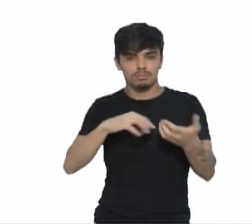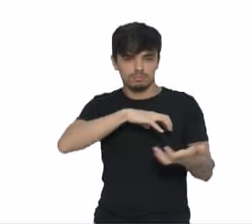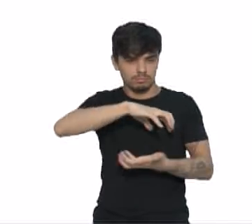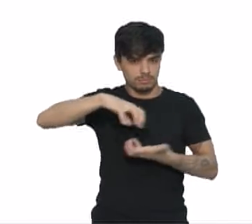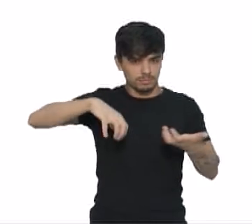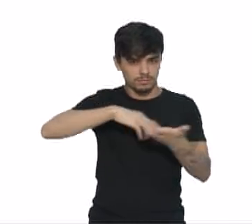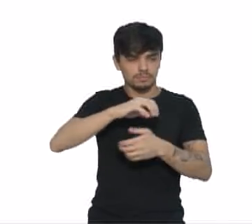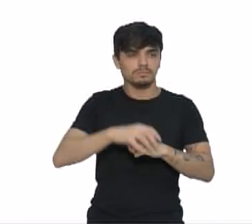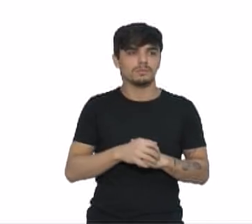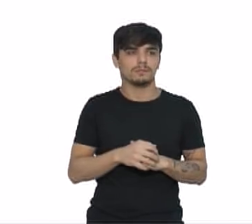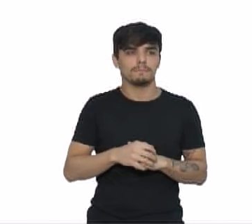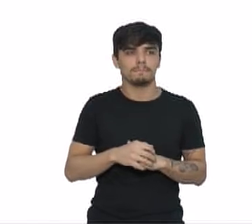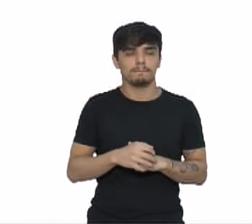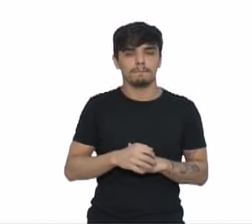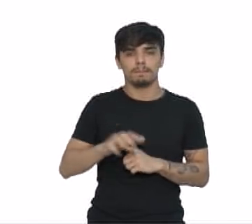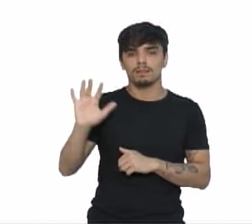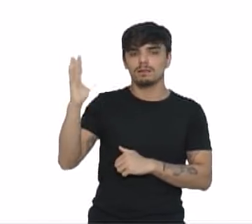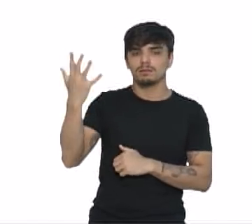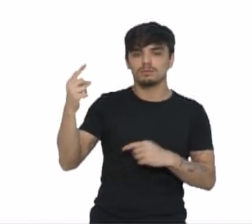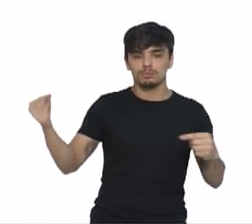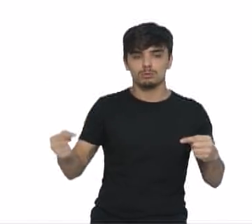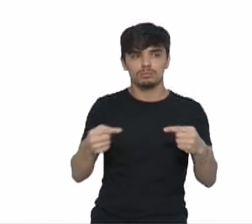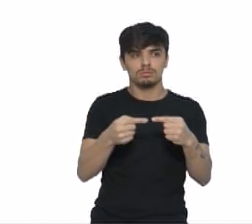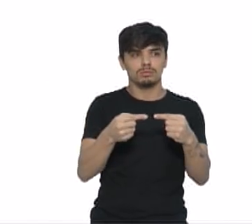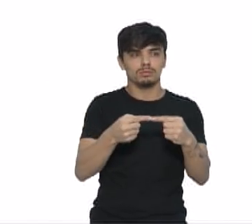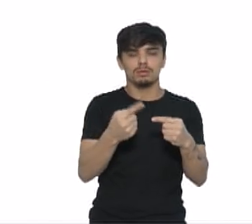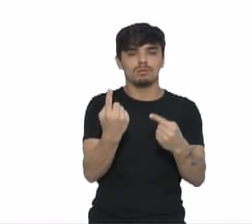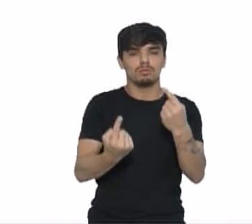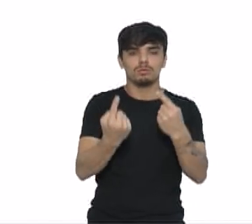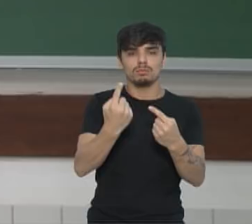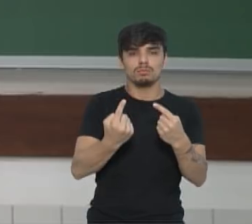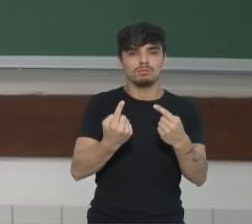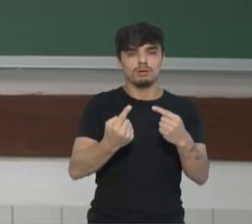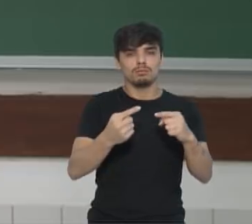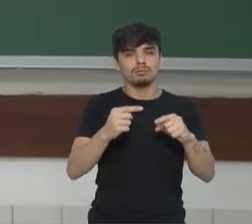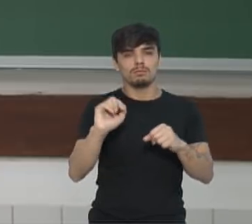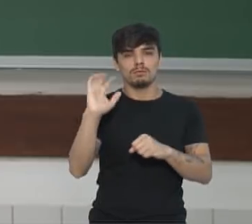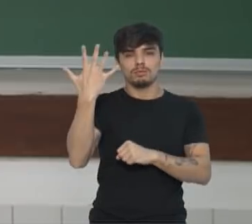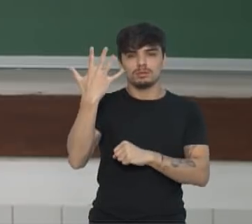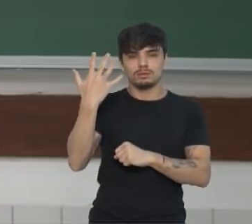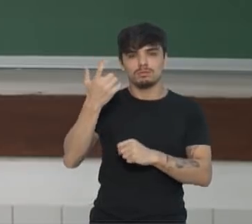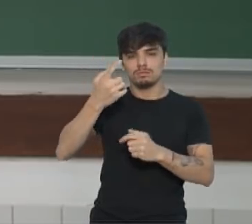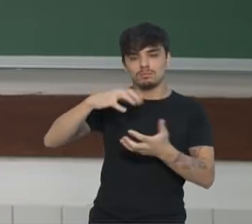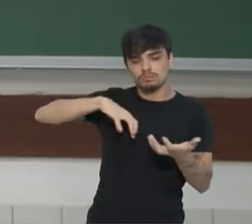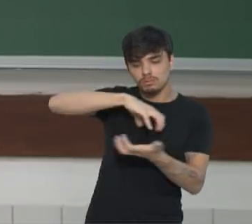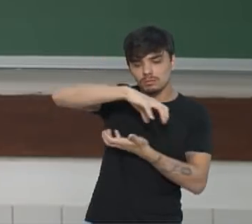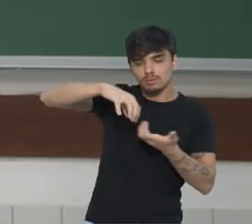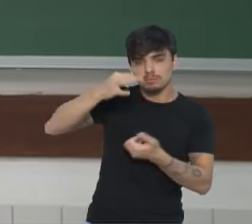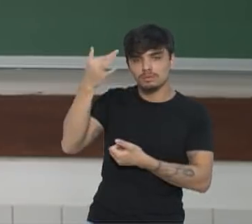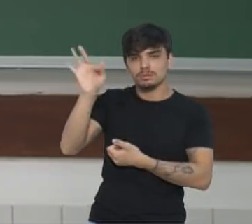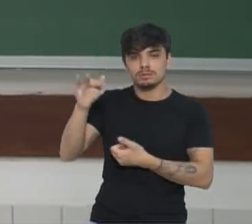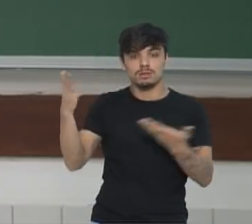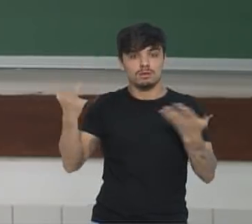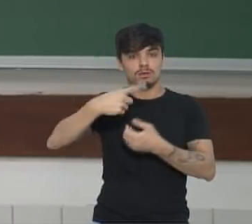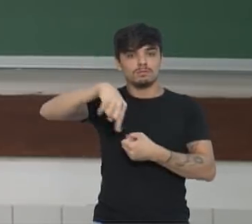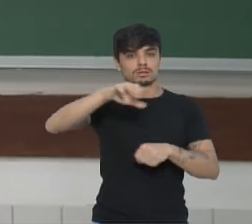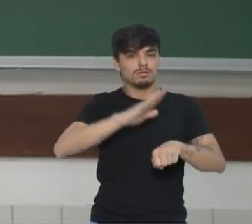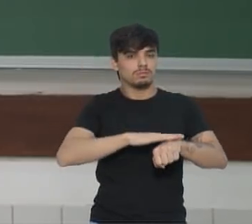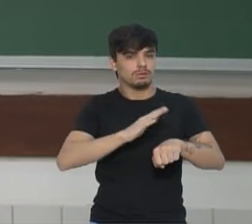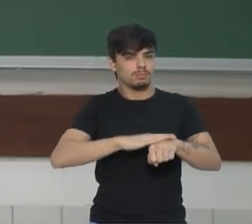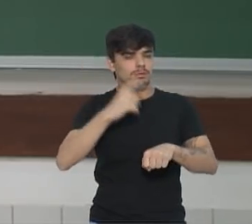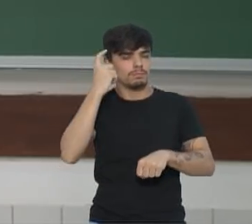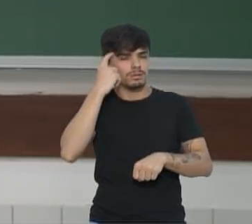Revolução. Esses acontecimentos correspondem a que fase da Revolução Francesa? Vocês têm aí uns momentinhos para